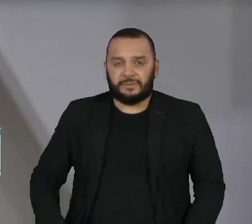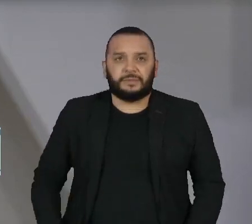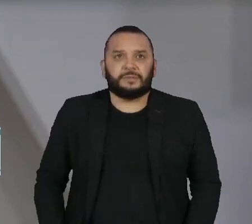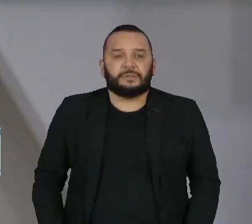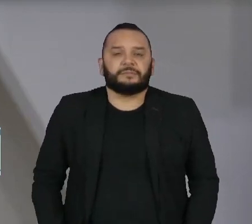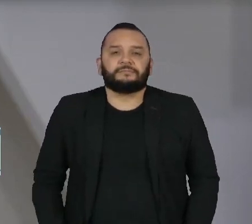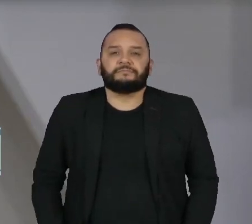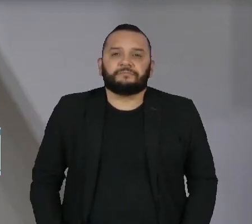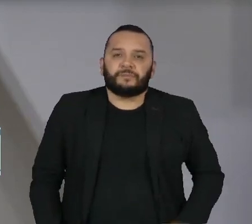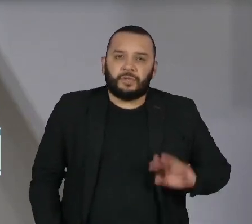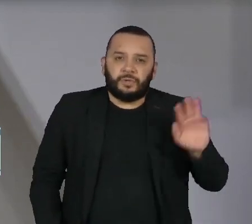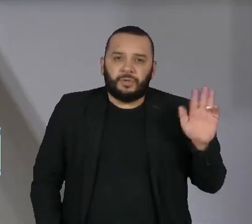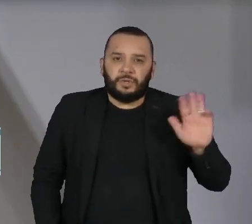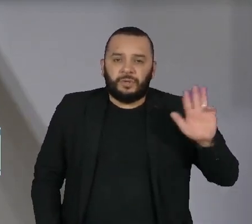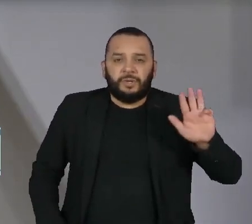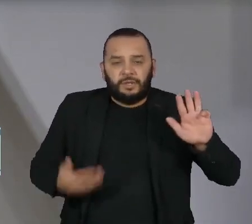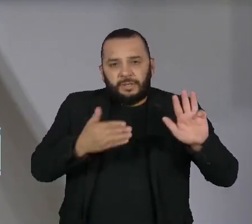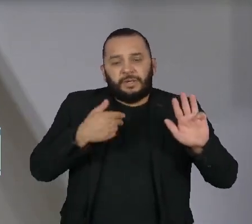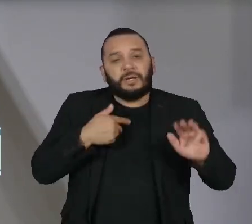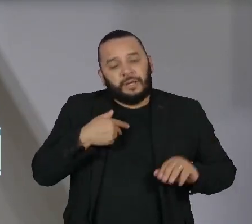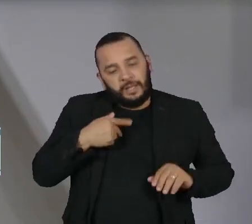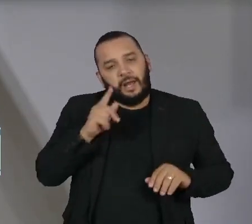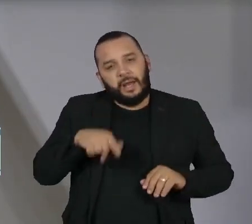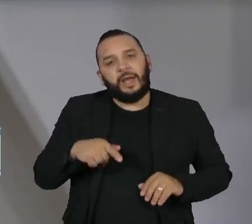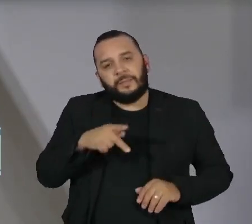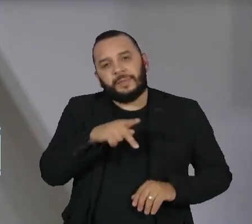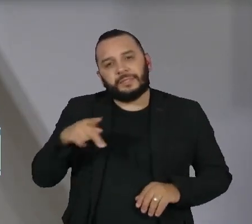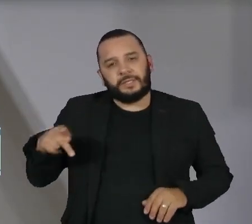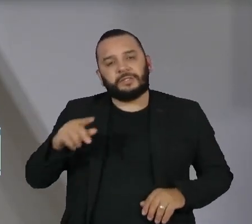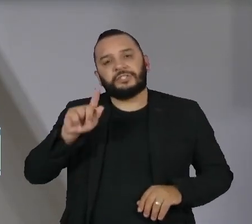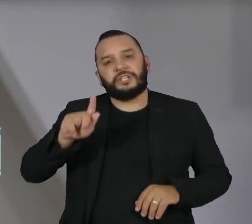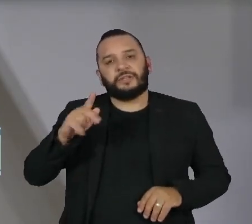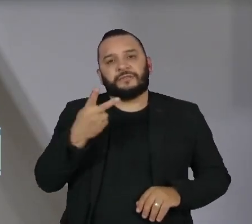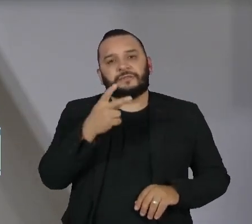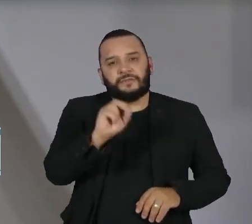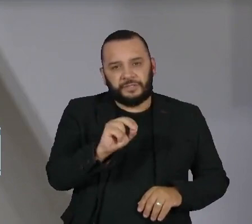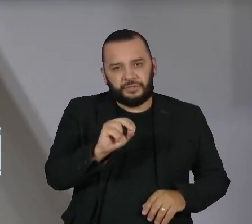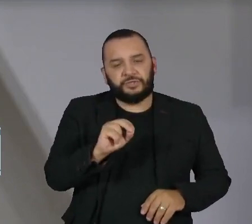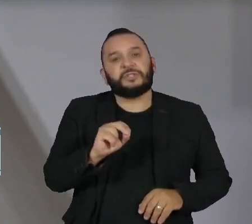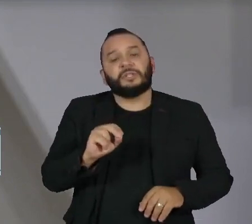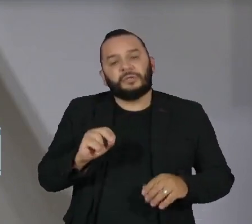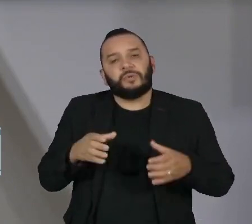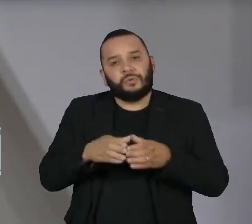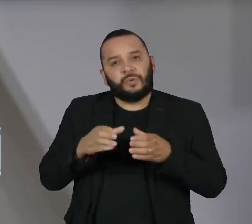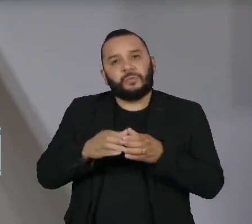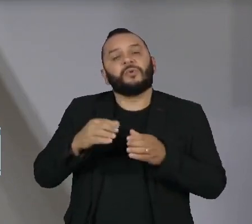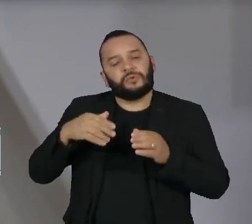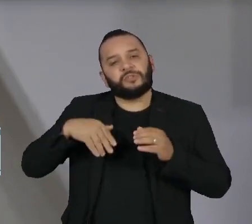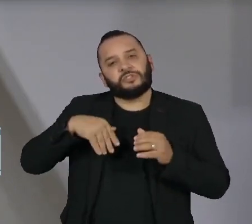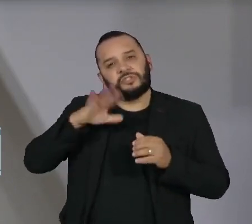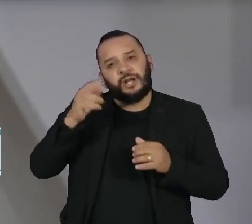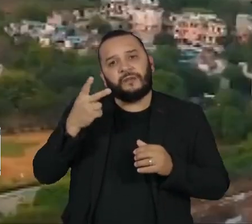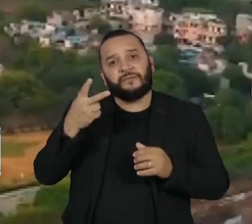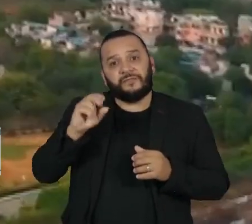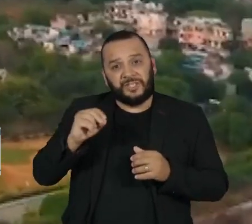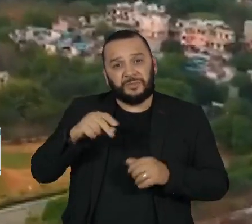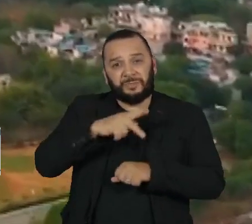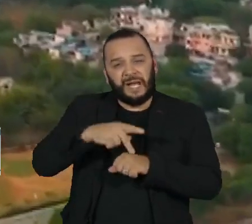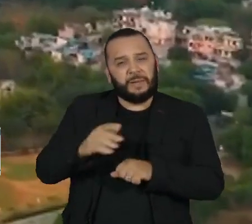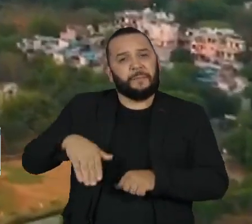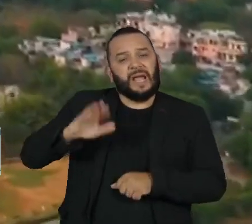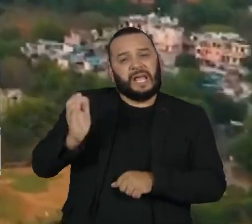o presidente Lula vai ser o próximo presidente do G20 o grupo que reúne as 20 maiores economias do mundo e a União Europeia